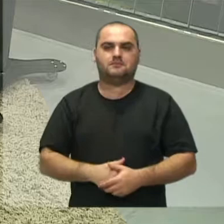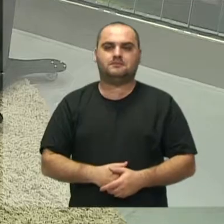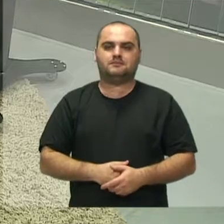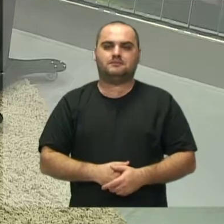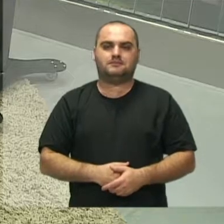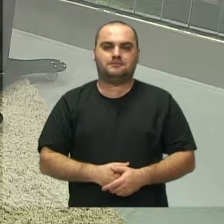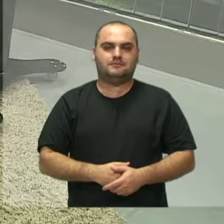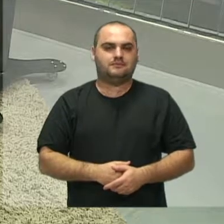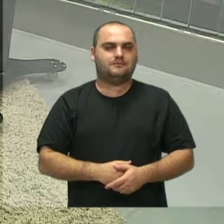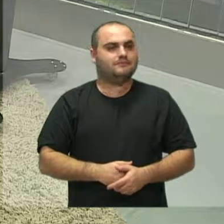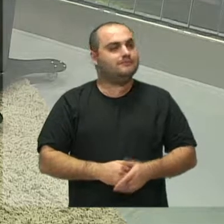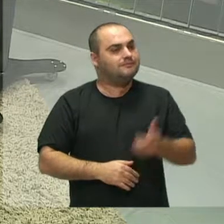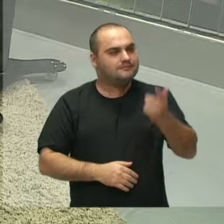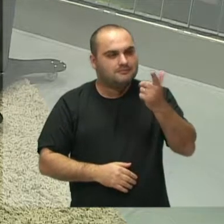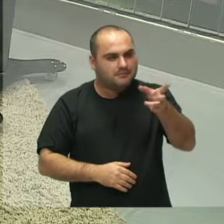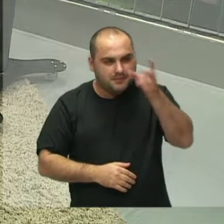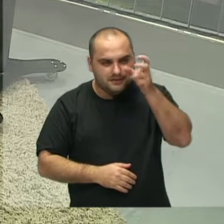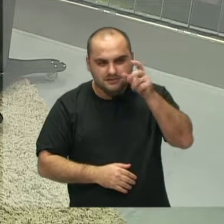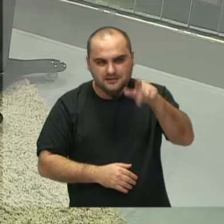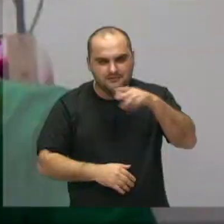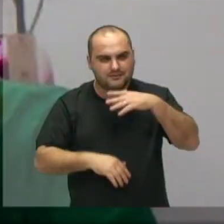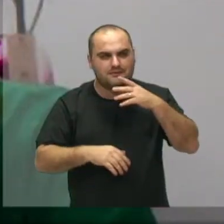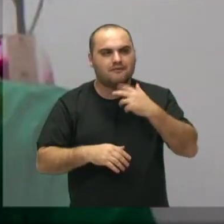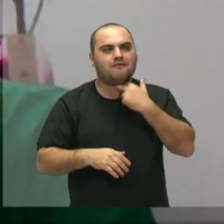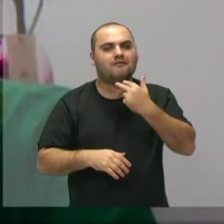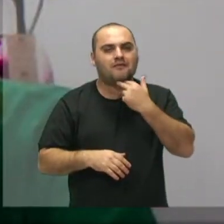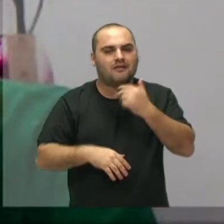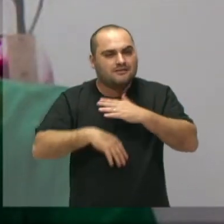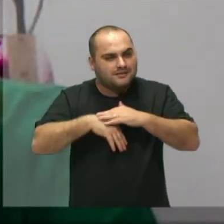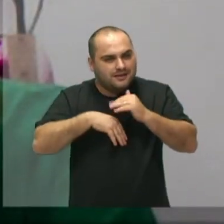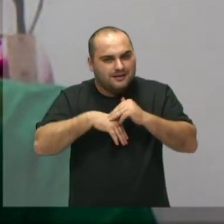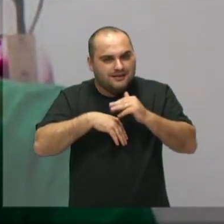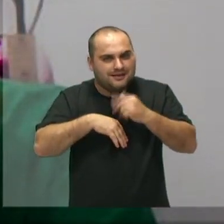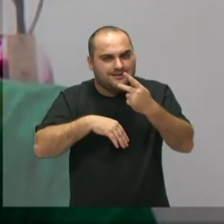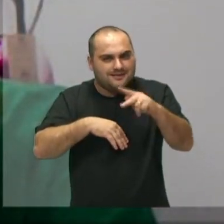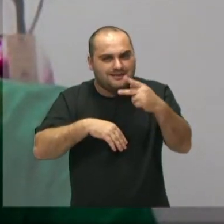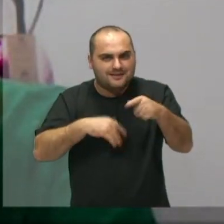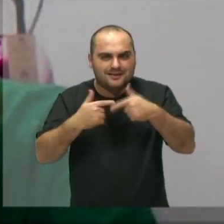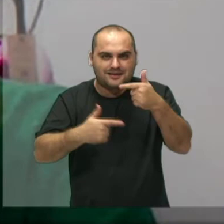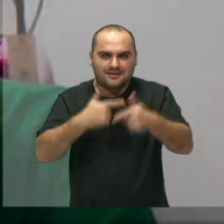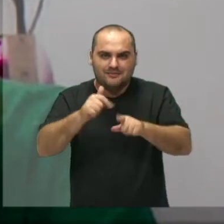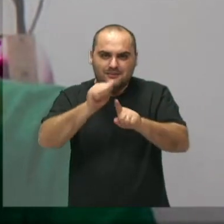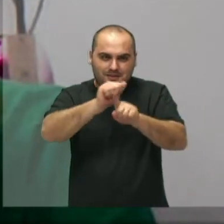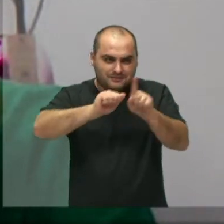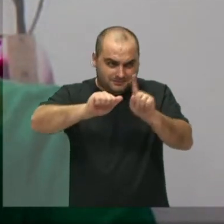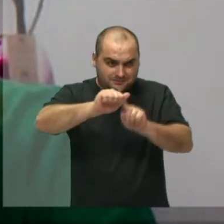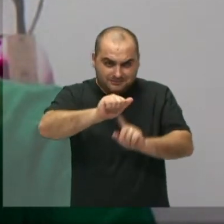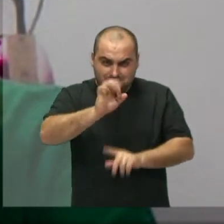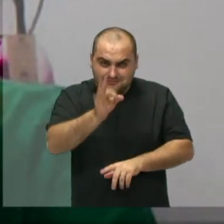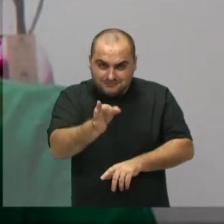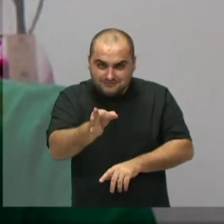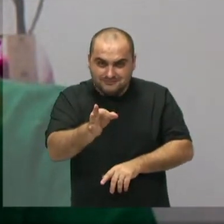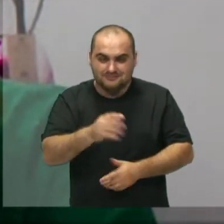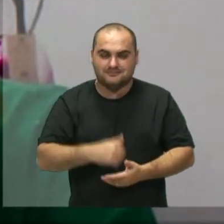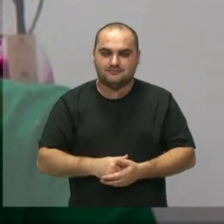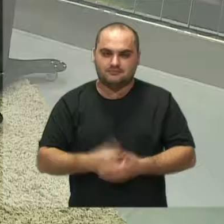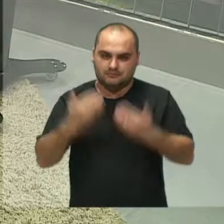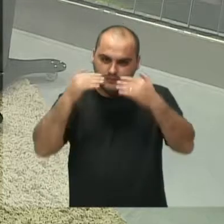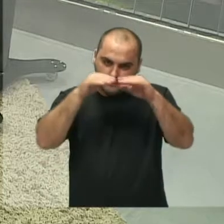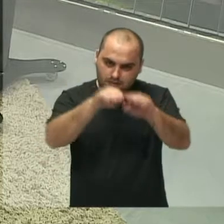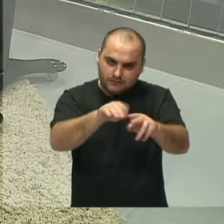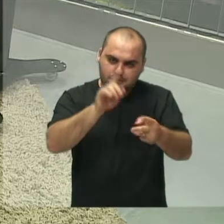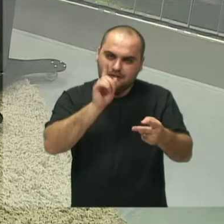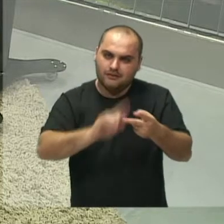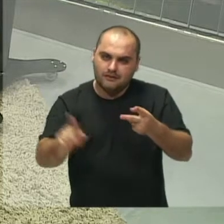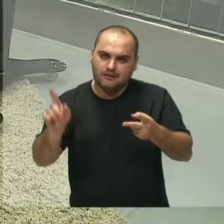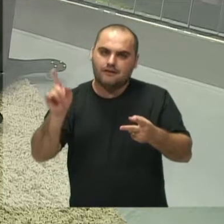fala com bastante carinho desse trabalho relacionado à questão da assistência social, né? Da inclusão, você